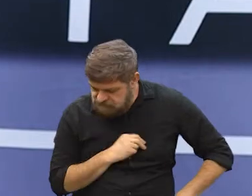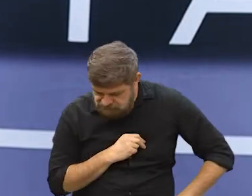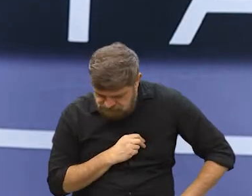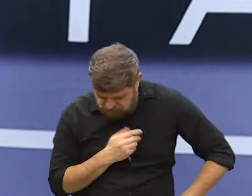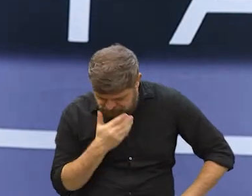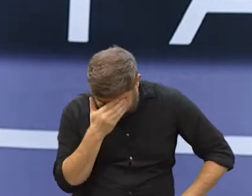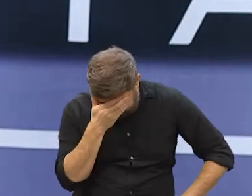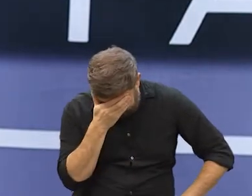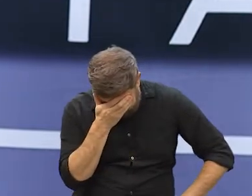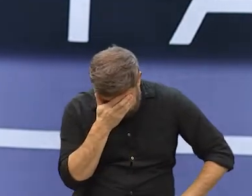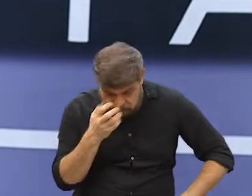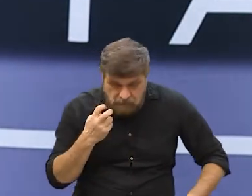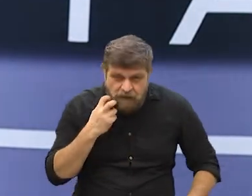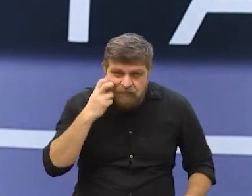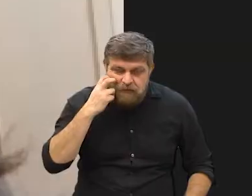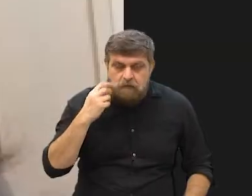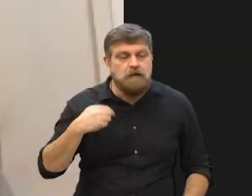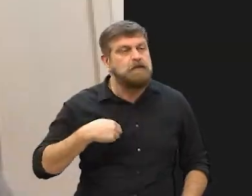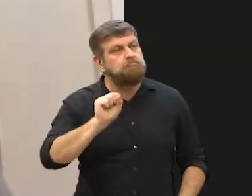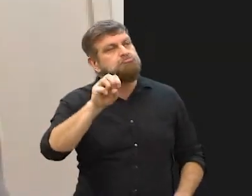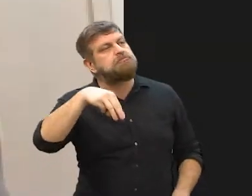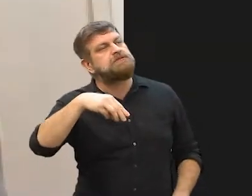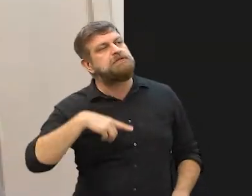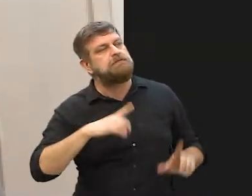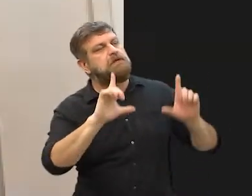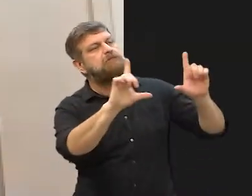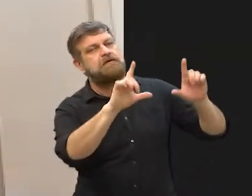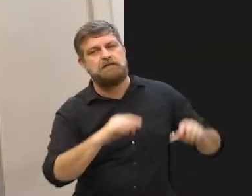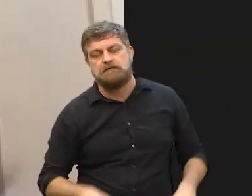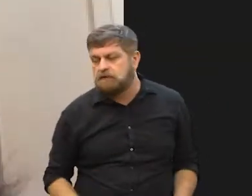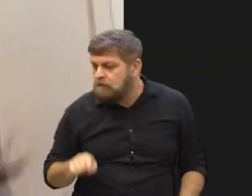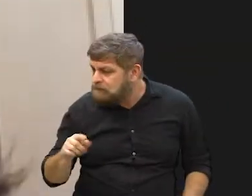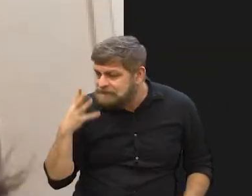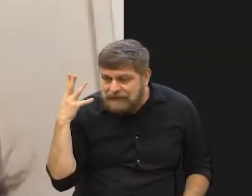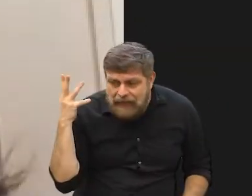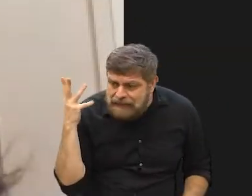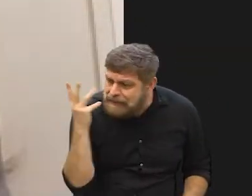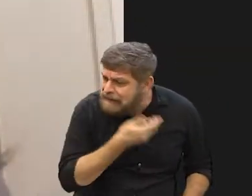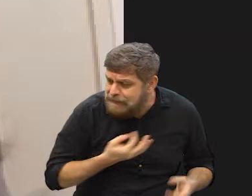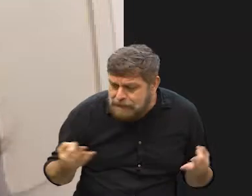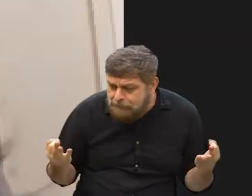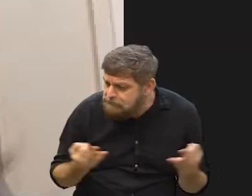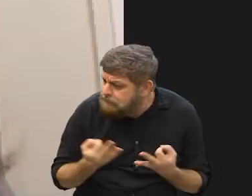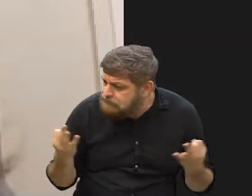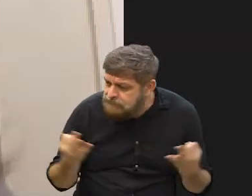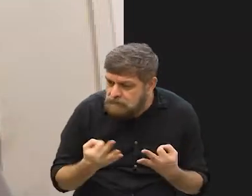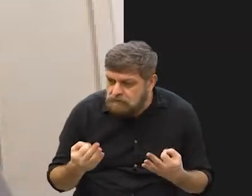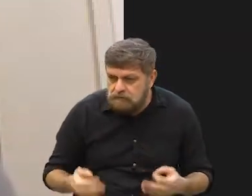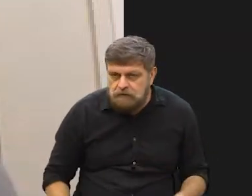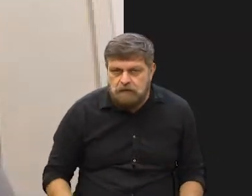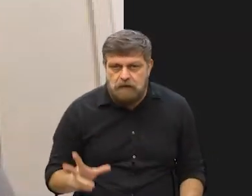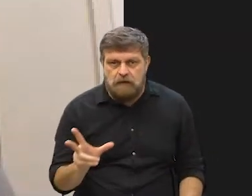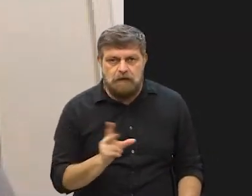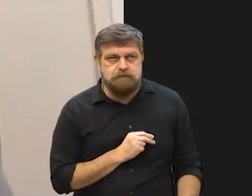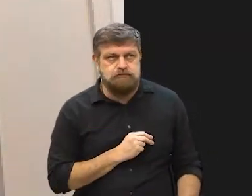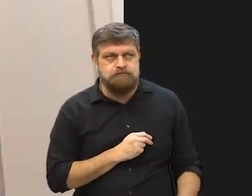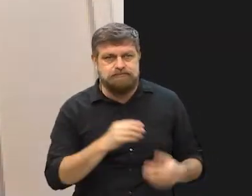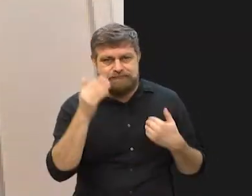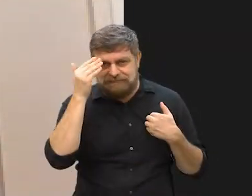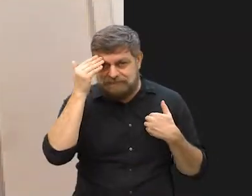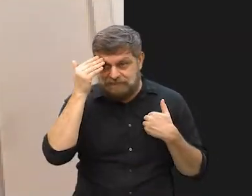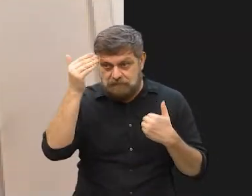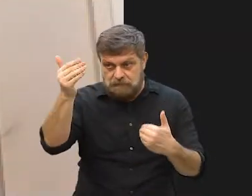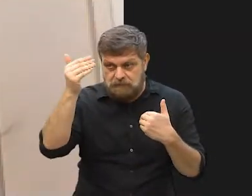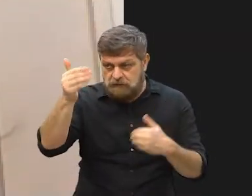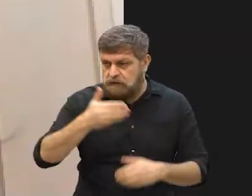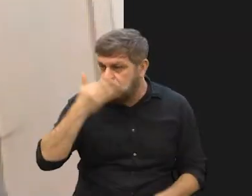tem lá, né? Sim, sou eu. Ele falou, então, nossa, tá lindas as fotos. Eu falei, ai, obrigada.